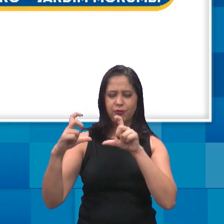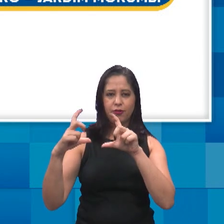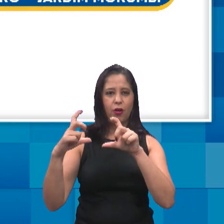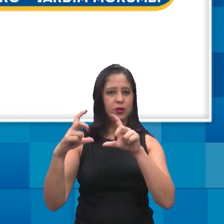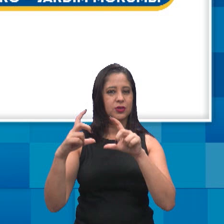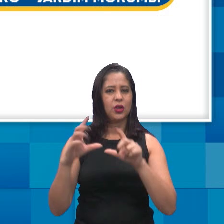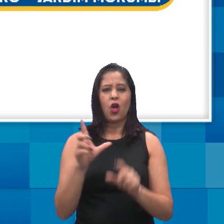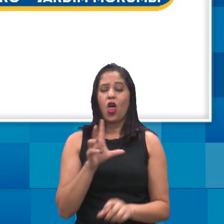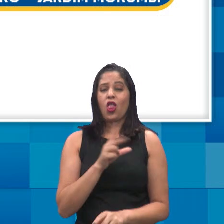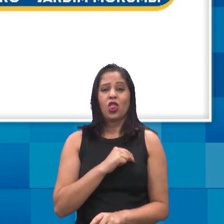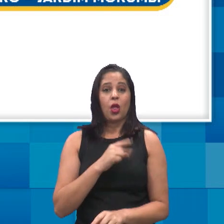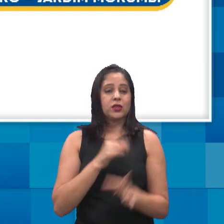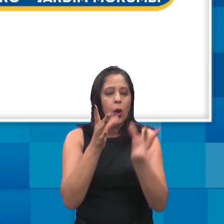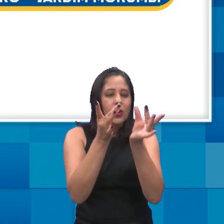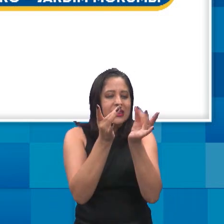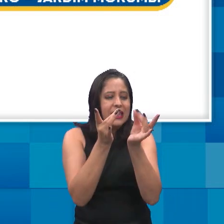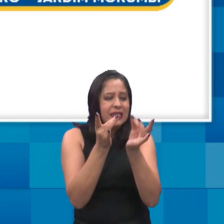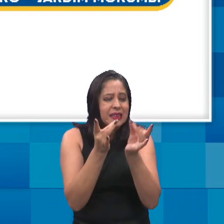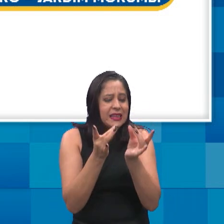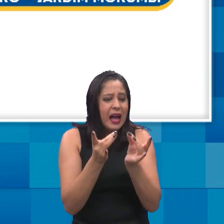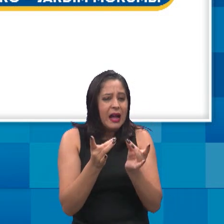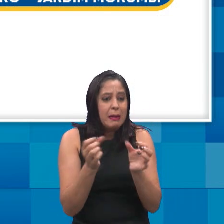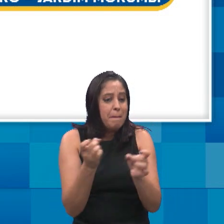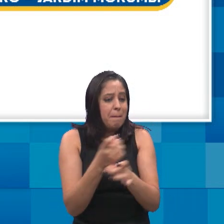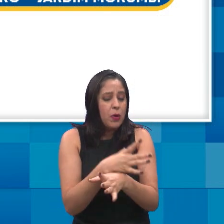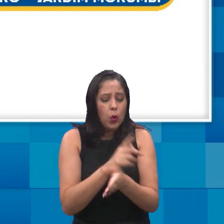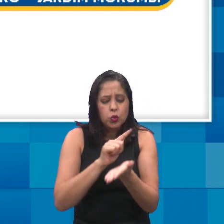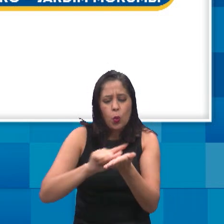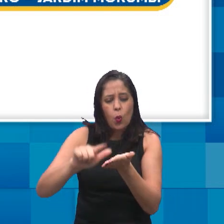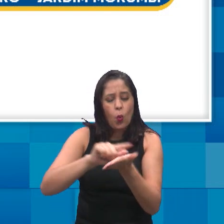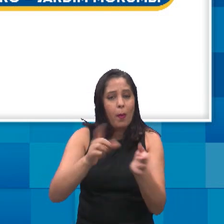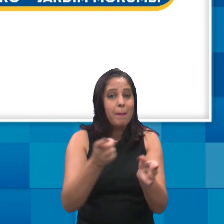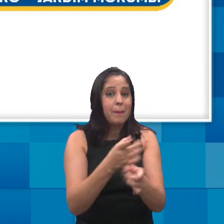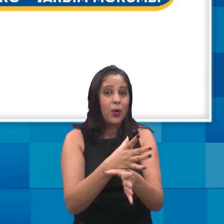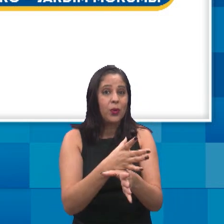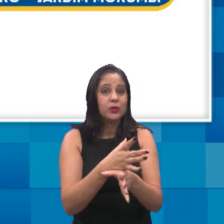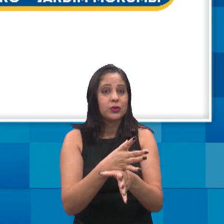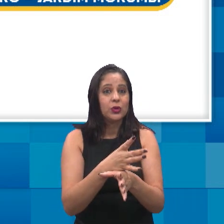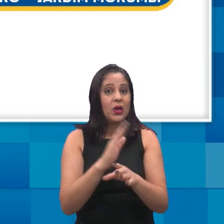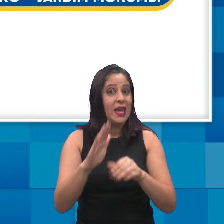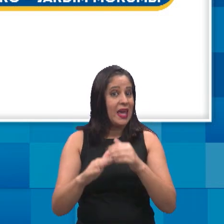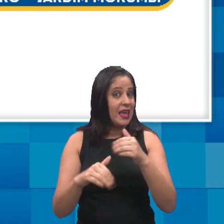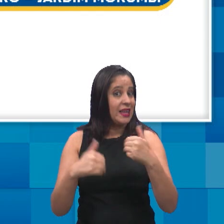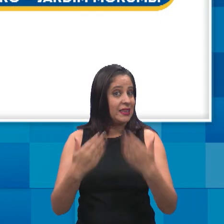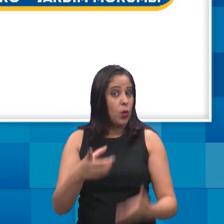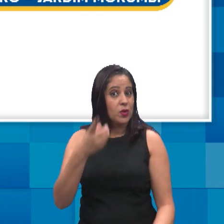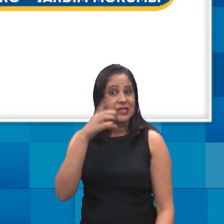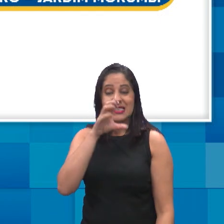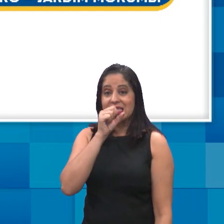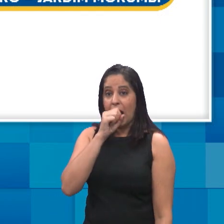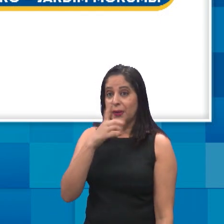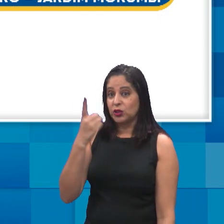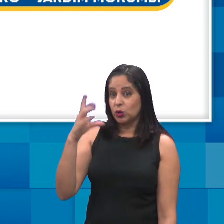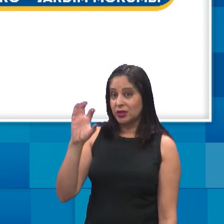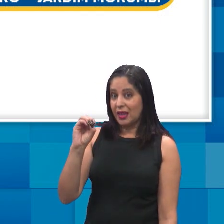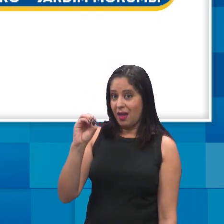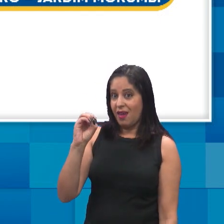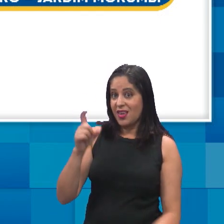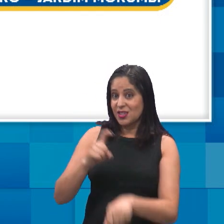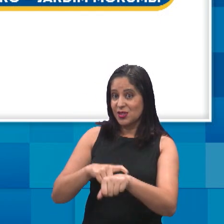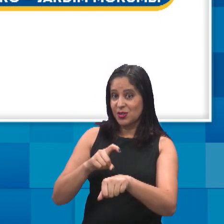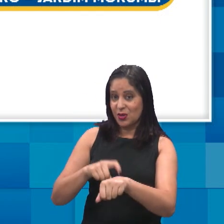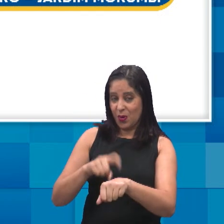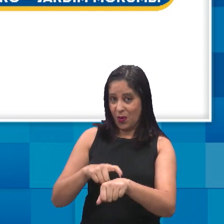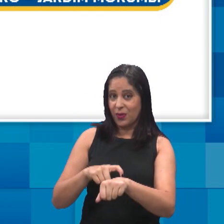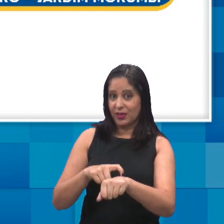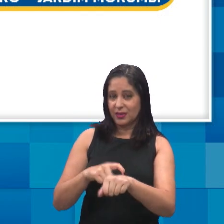últimos detalhes na limpeza, já, vereador Milton, para que a gente inaugure lá no sábado, a partir das 10 horas da manhã, e conversando também com a Secretaria